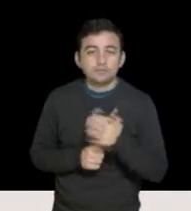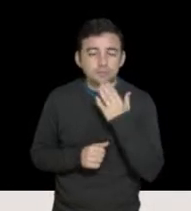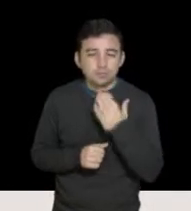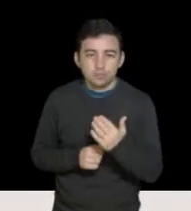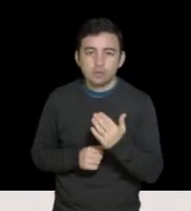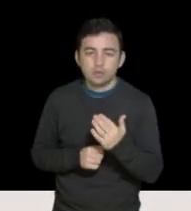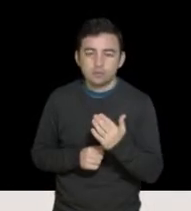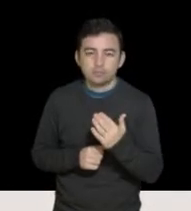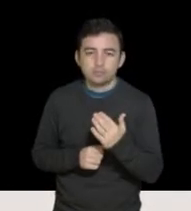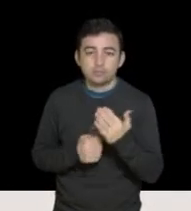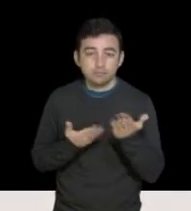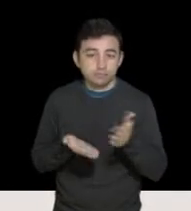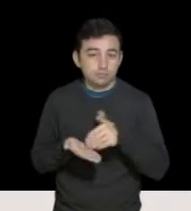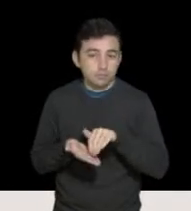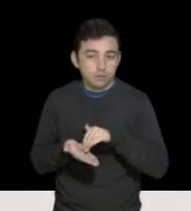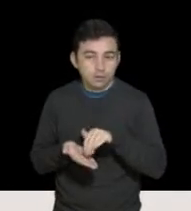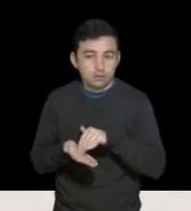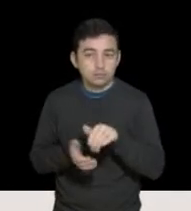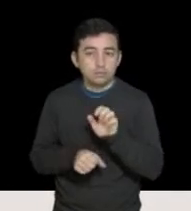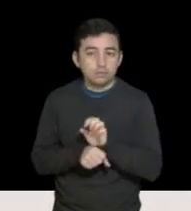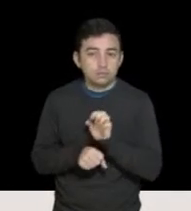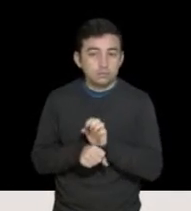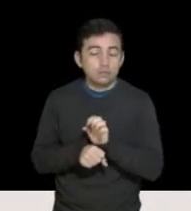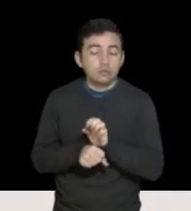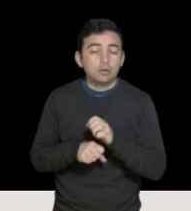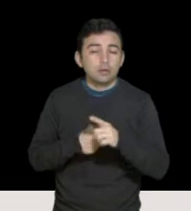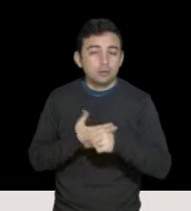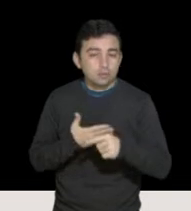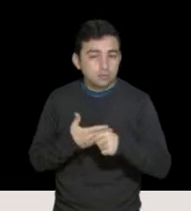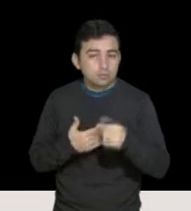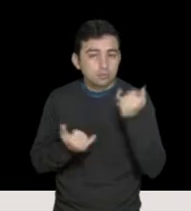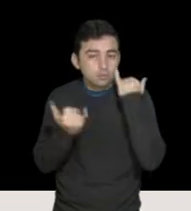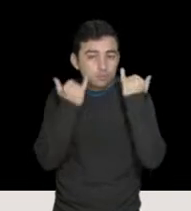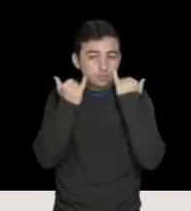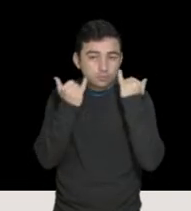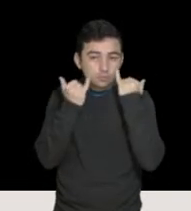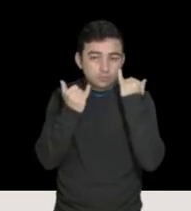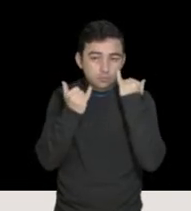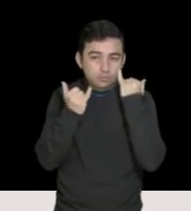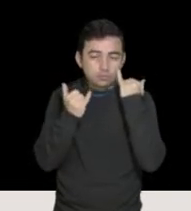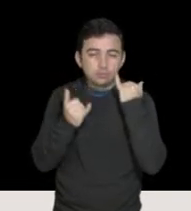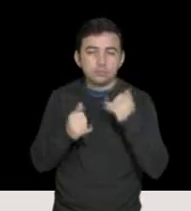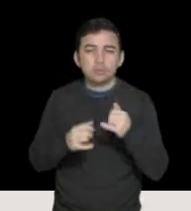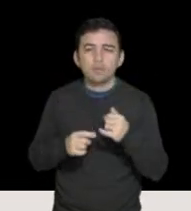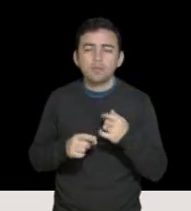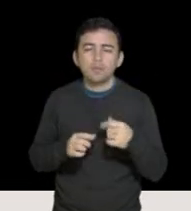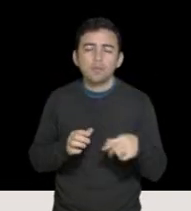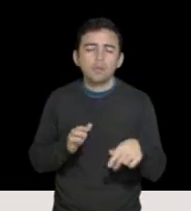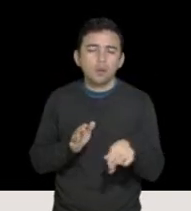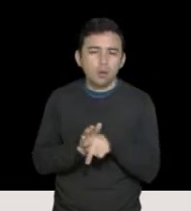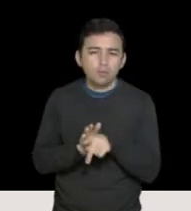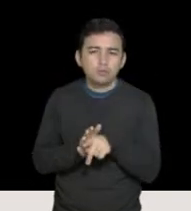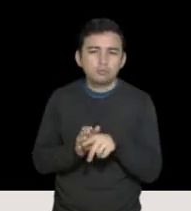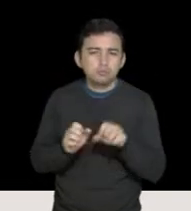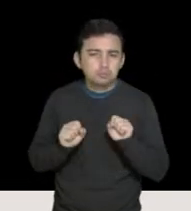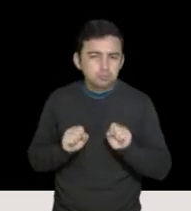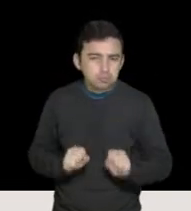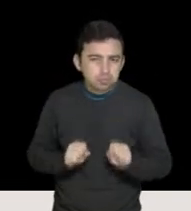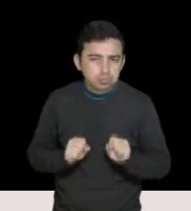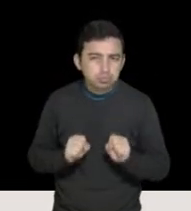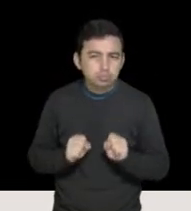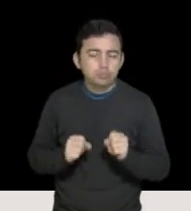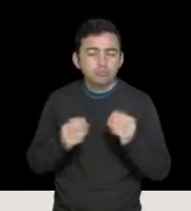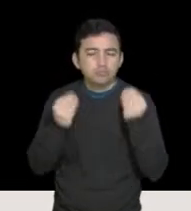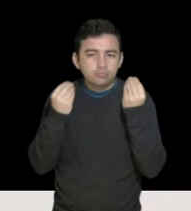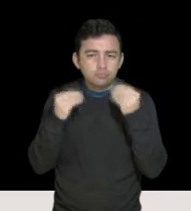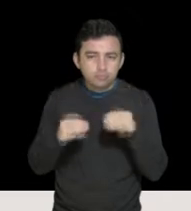solicitando ao secretário de Estado da Casa Civil informações acerca da possibilidade de instalação